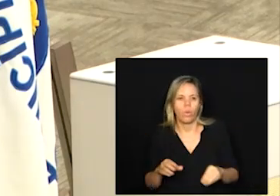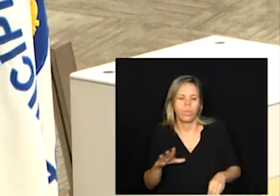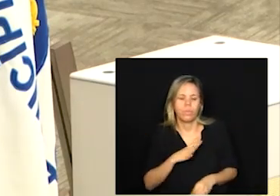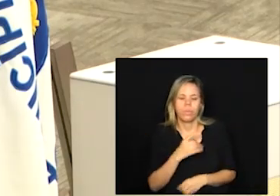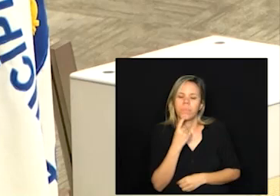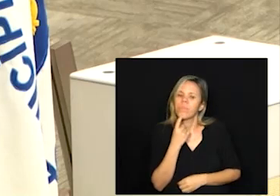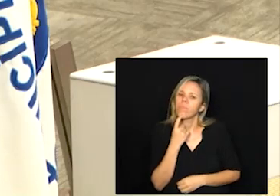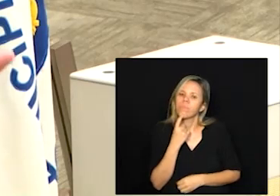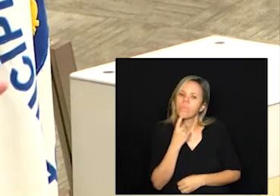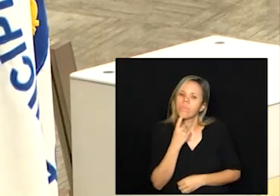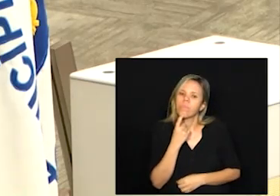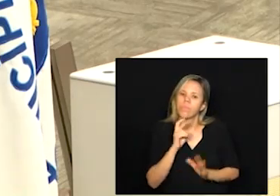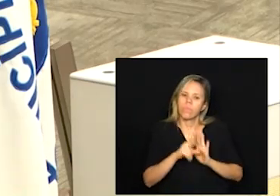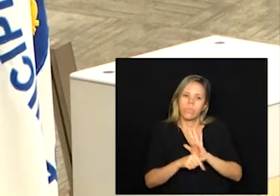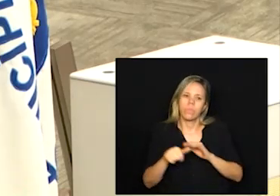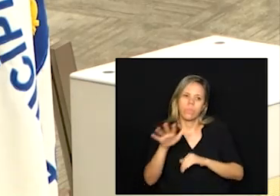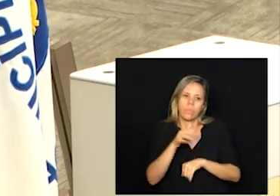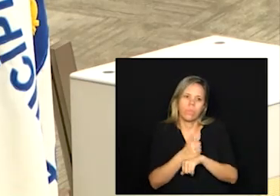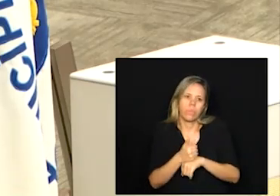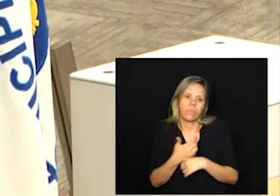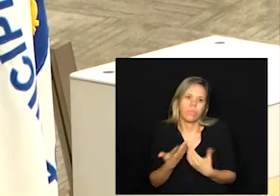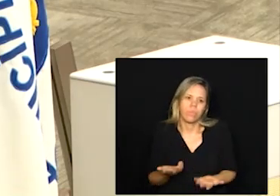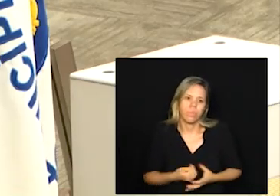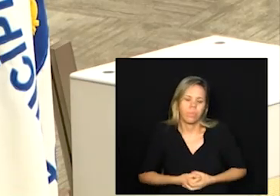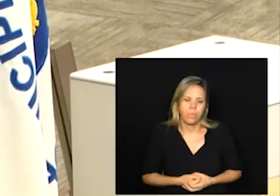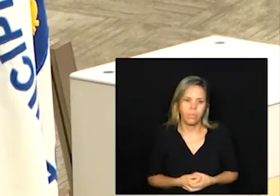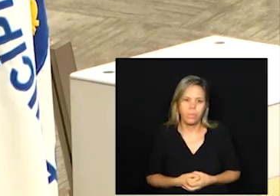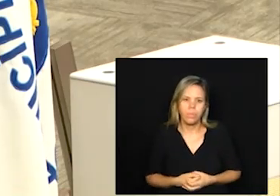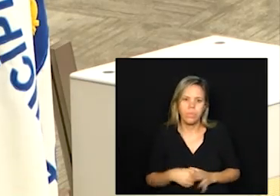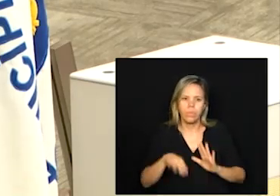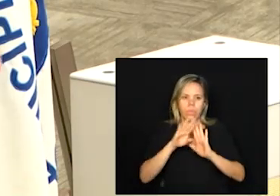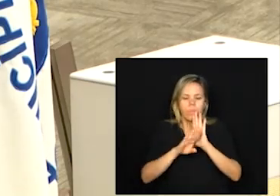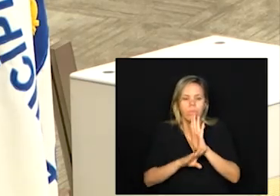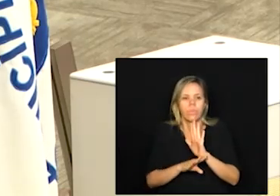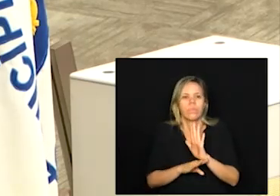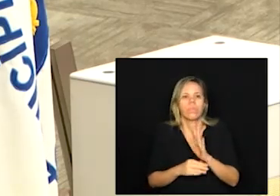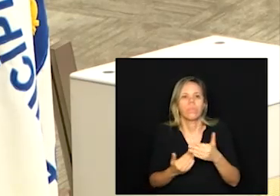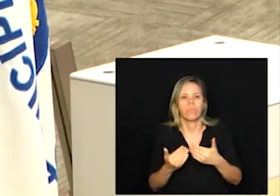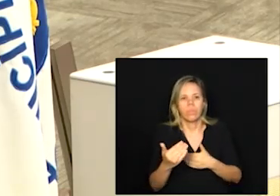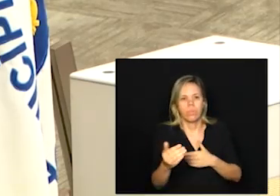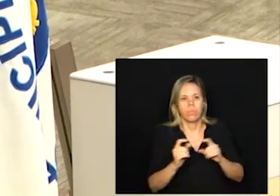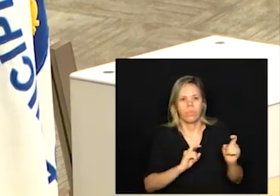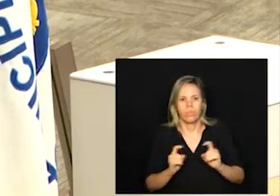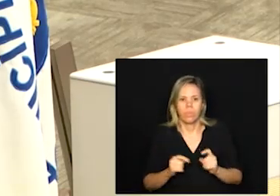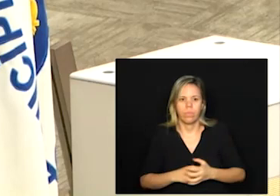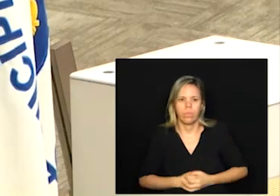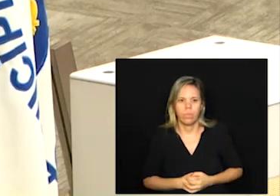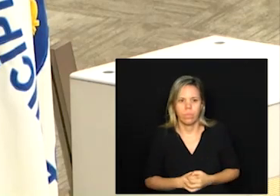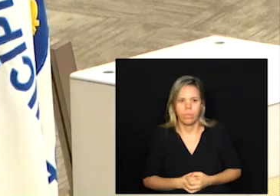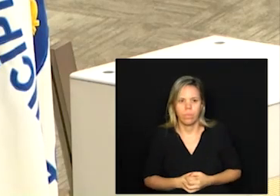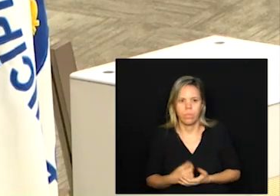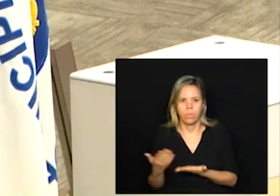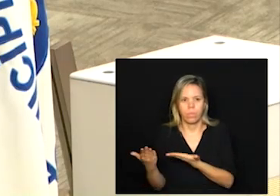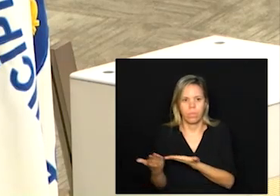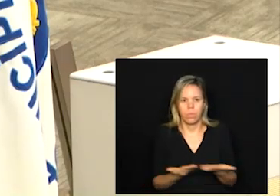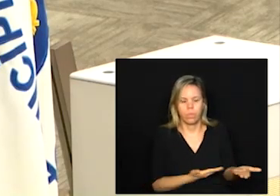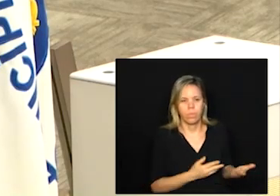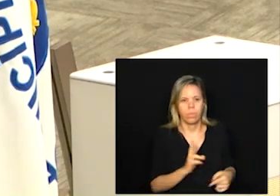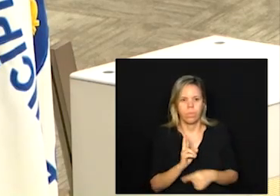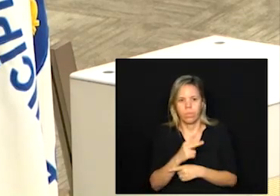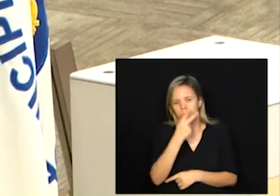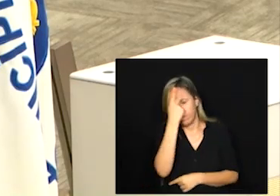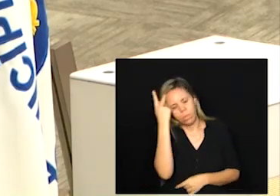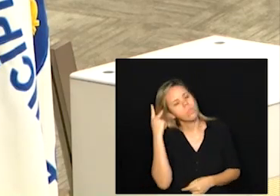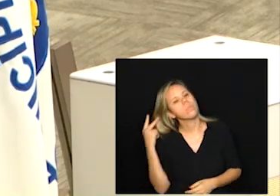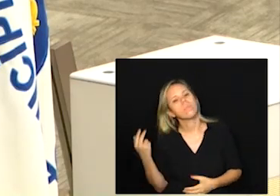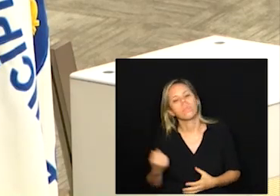de Campinas, nas diversas áreas. E nós programamos já para a próxima reunião receber aqui os